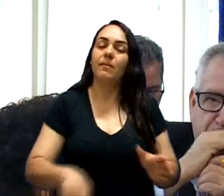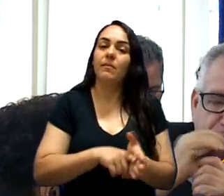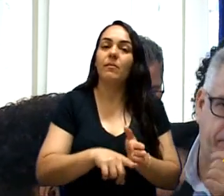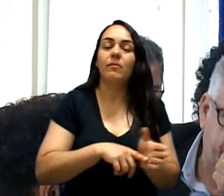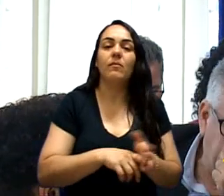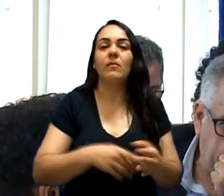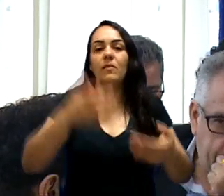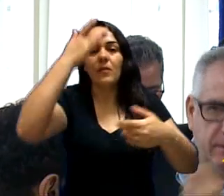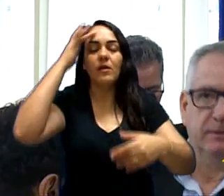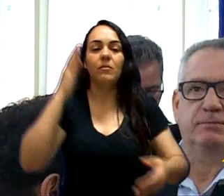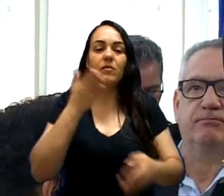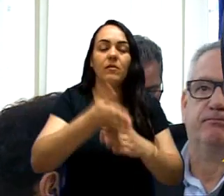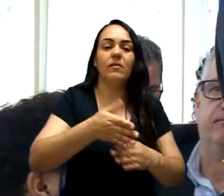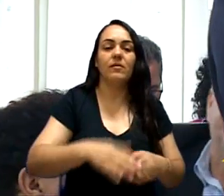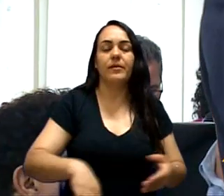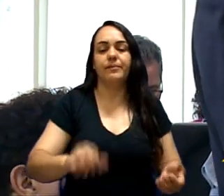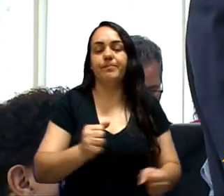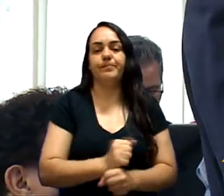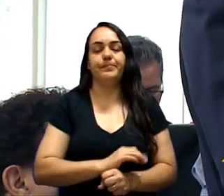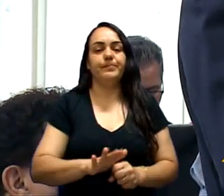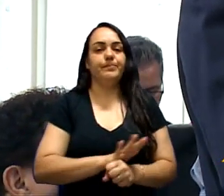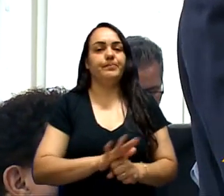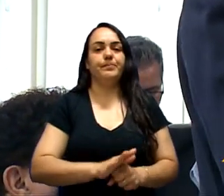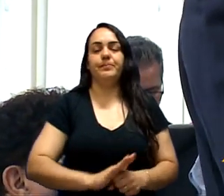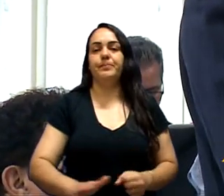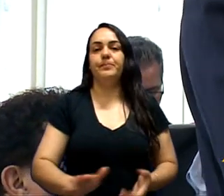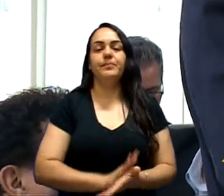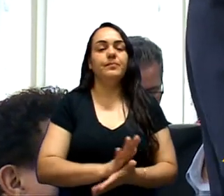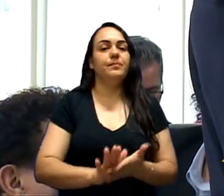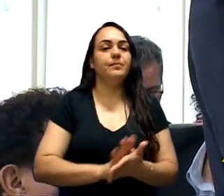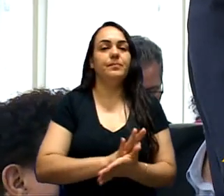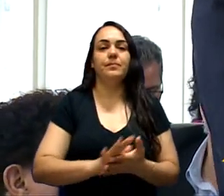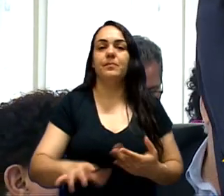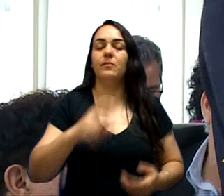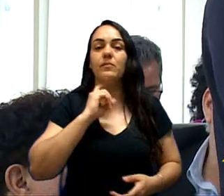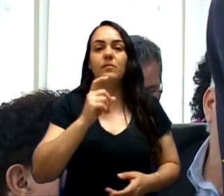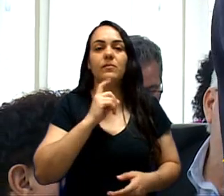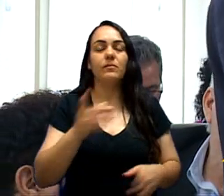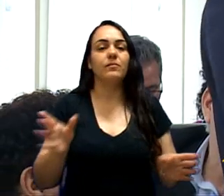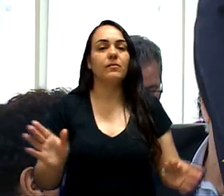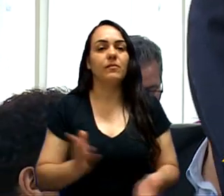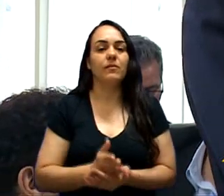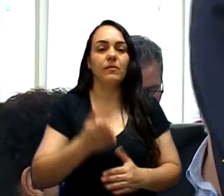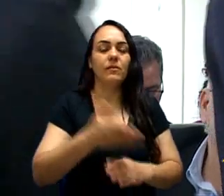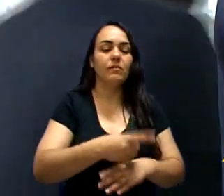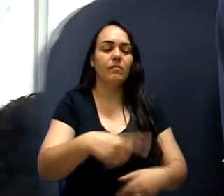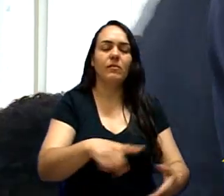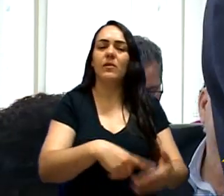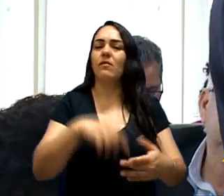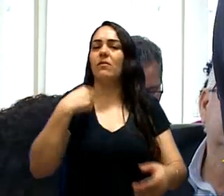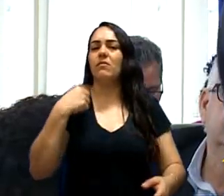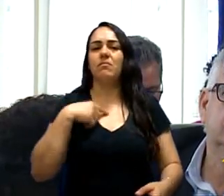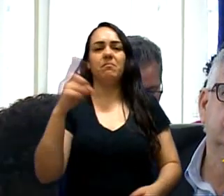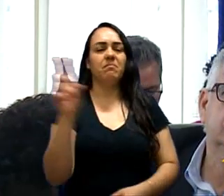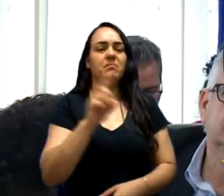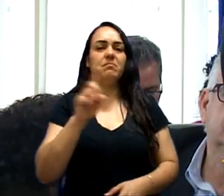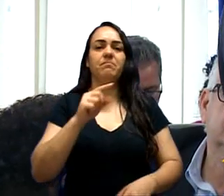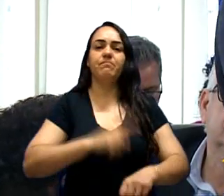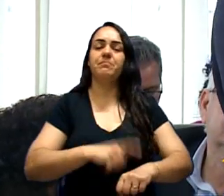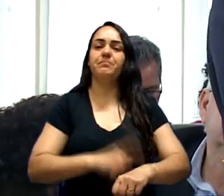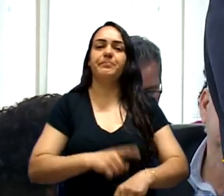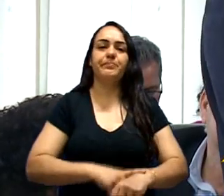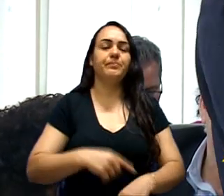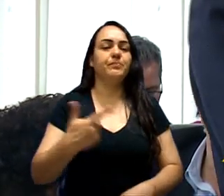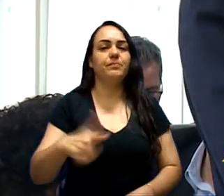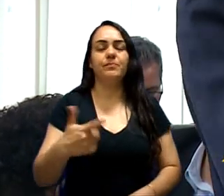noite é zero, como nós aqui. É zero. Então, por isso que eu também voto não, porque o horário que você marcar, nós não vamos ter